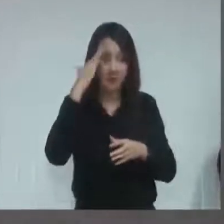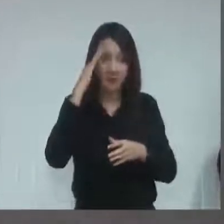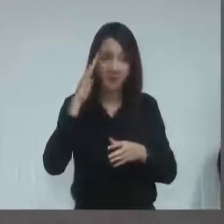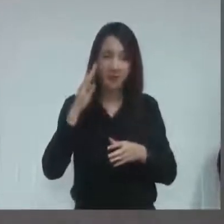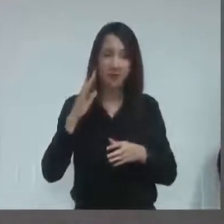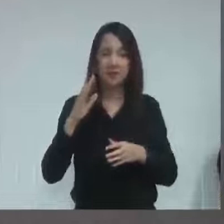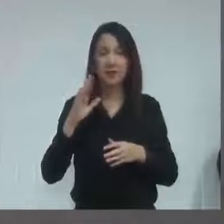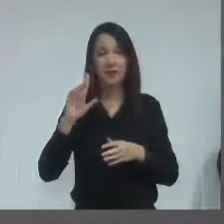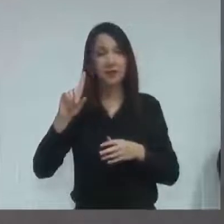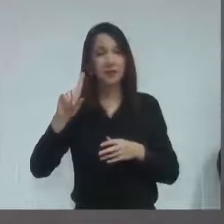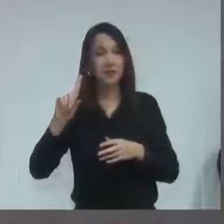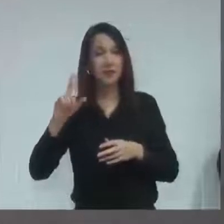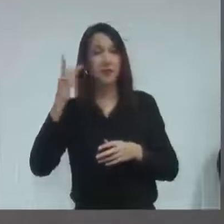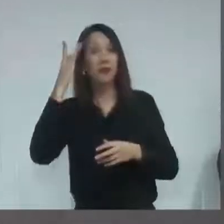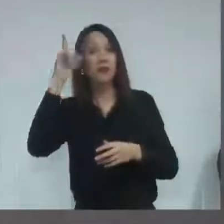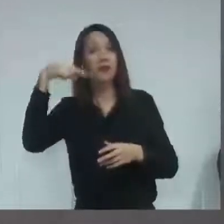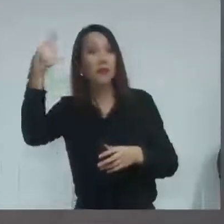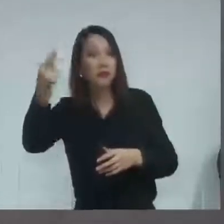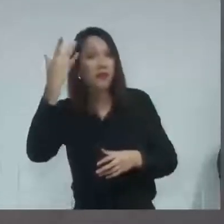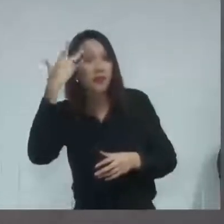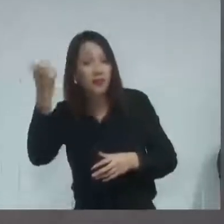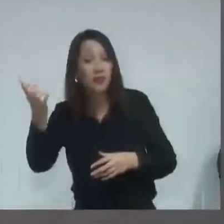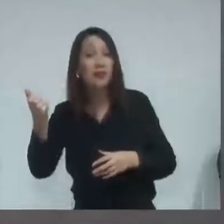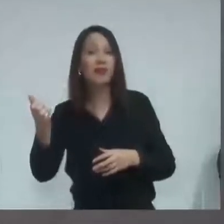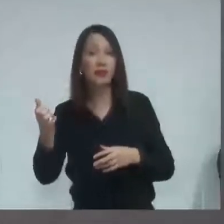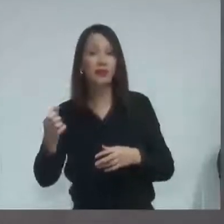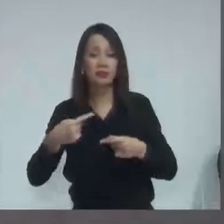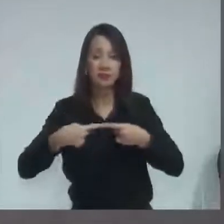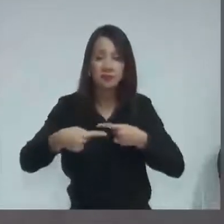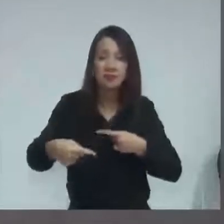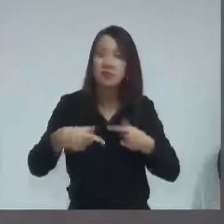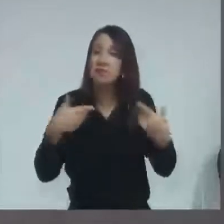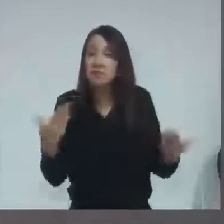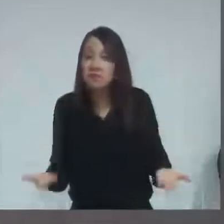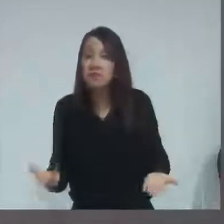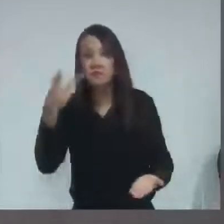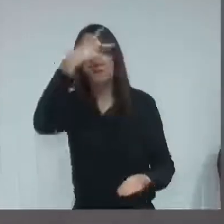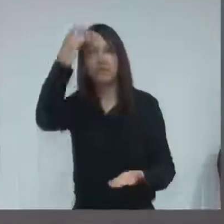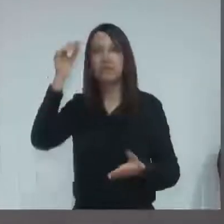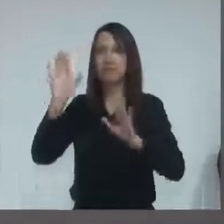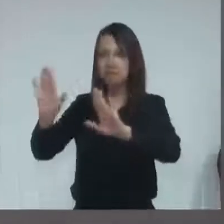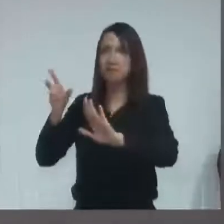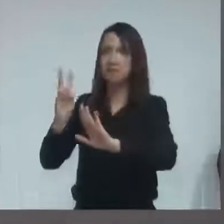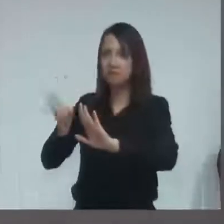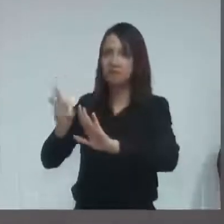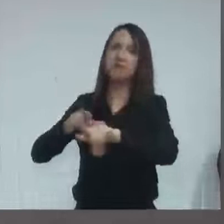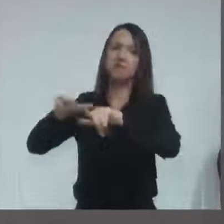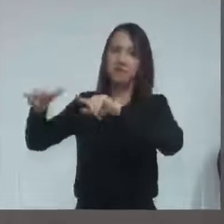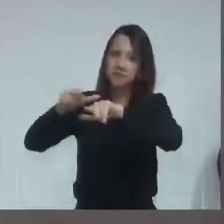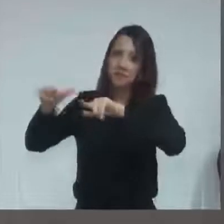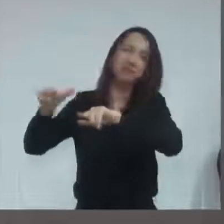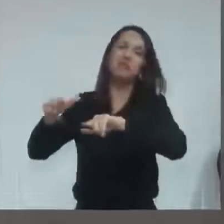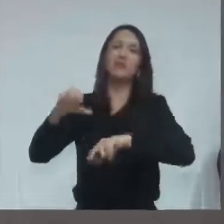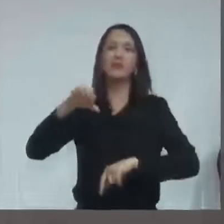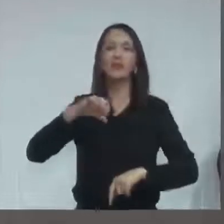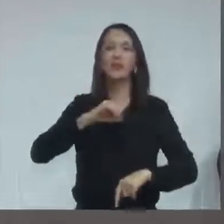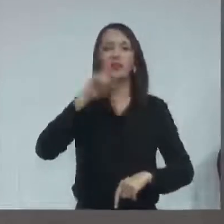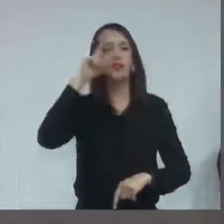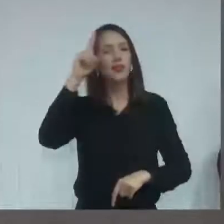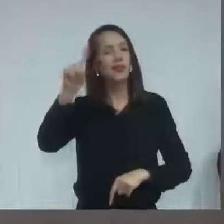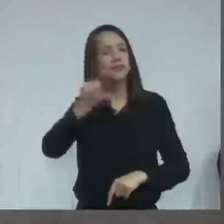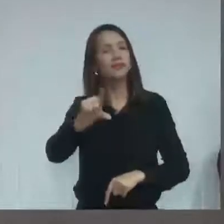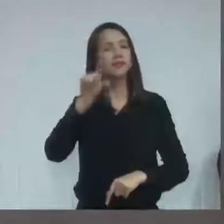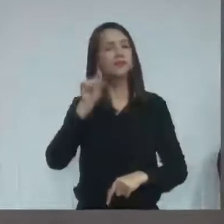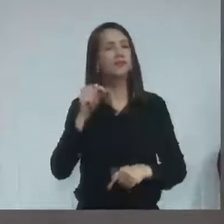daqui a uma semana, como também pode ser que o prefeito mantenha-se no seu cargo e daqui 90 dias a Câmara decidirá finalmente o